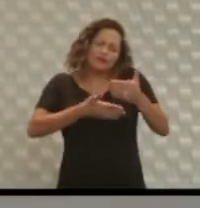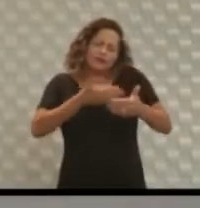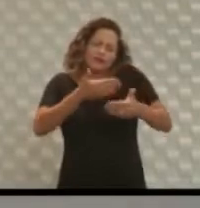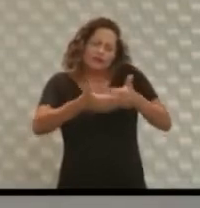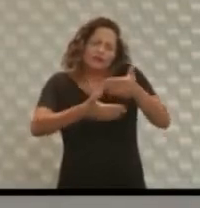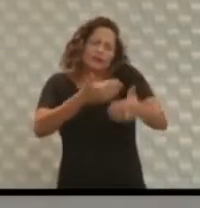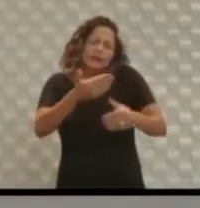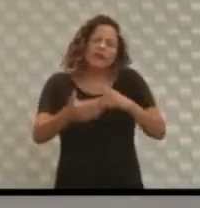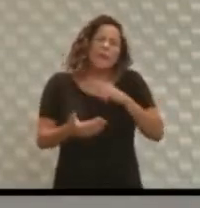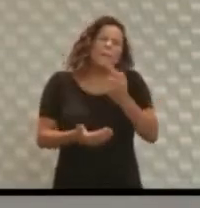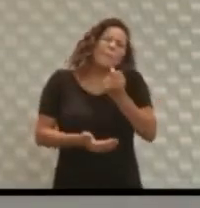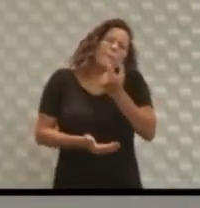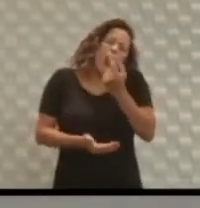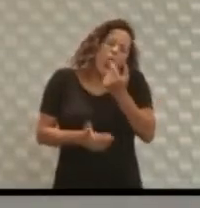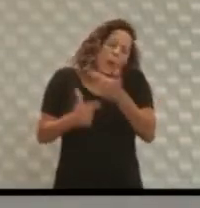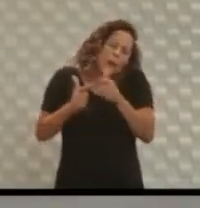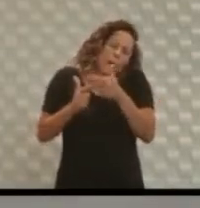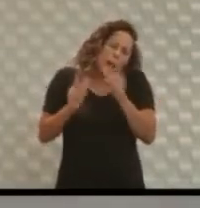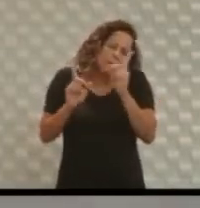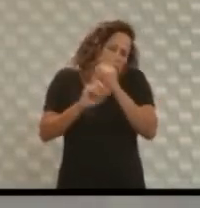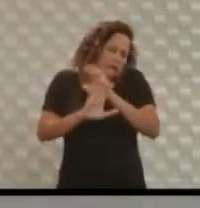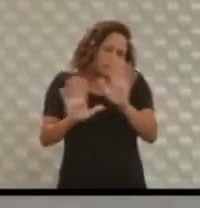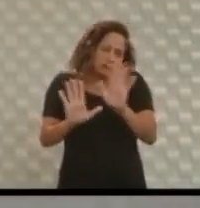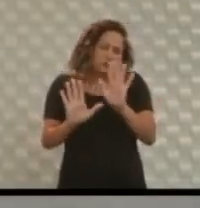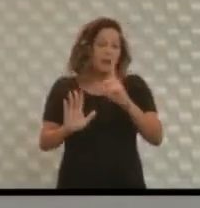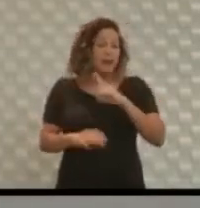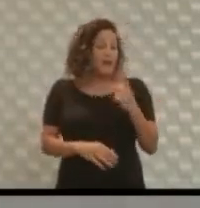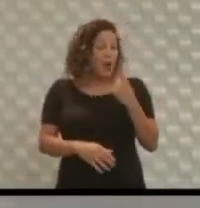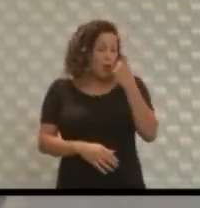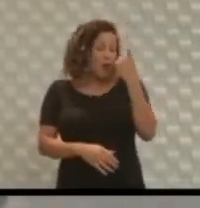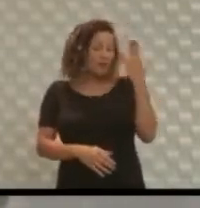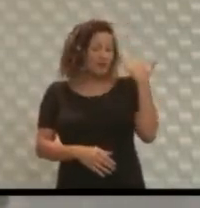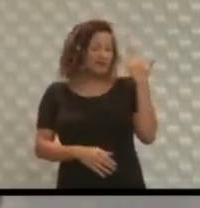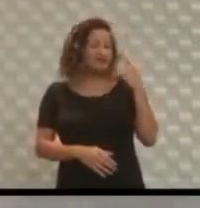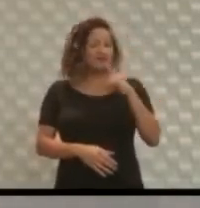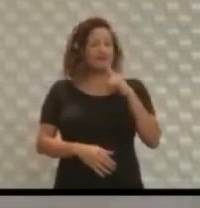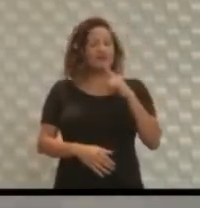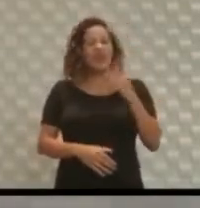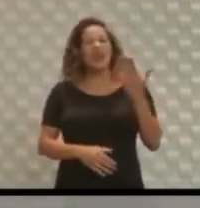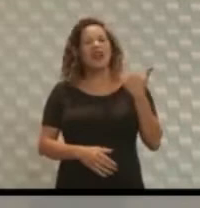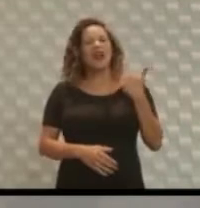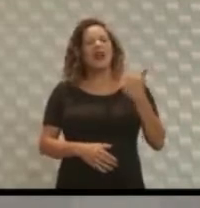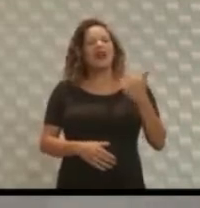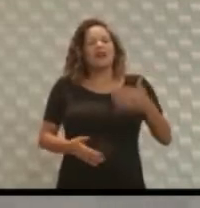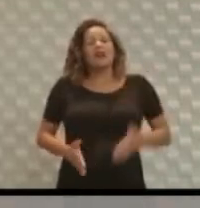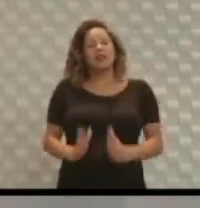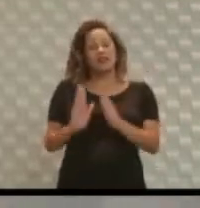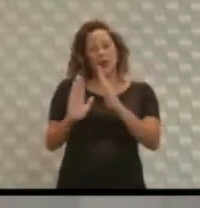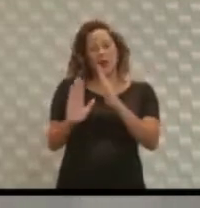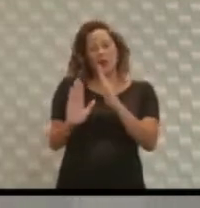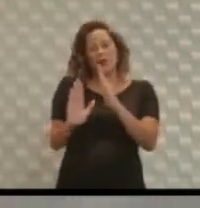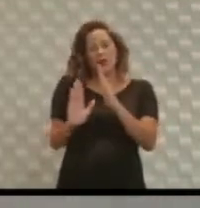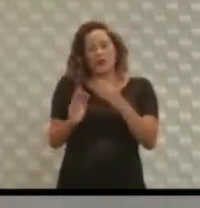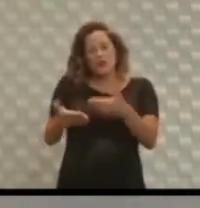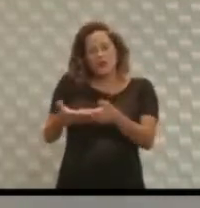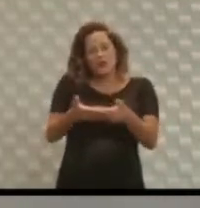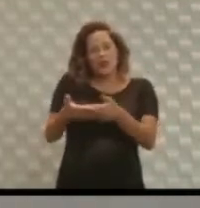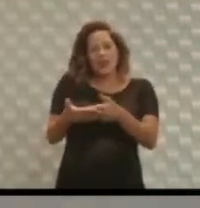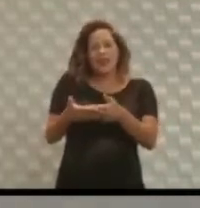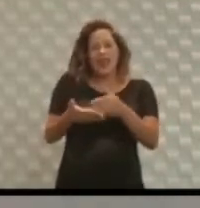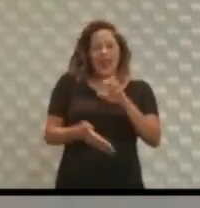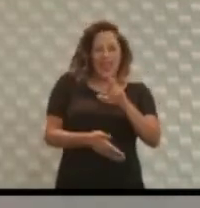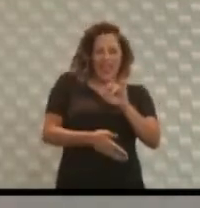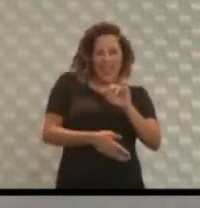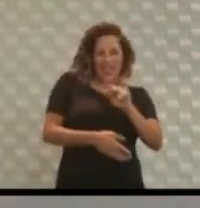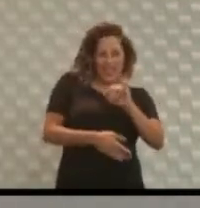minha filha Érica, não tivemos grandes problemas, mas a adaptação gerou incômodo, porque nós ficamos casados